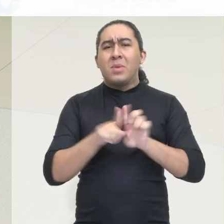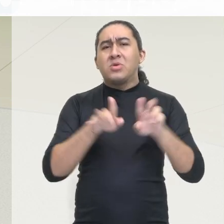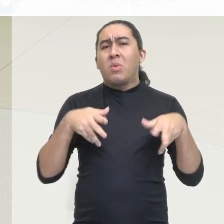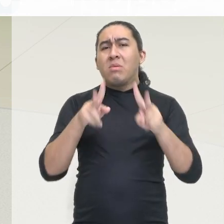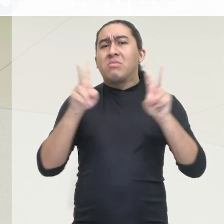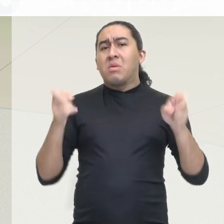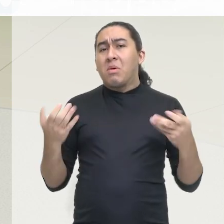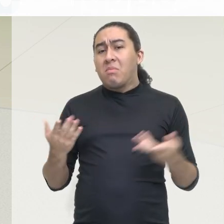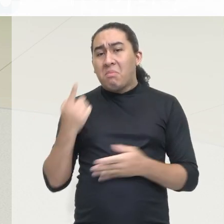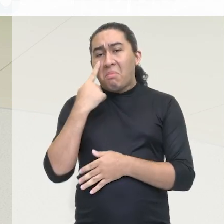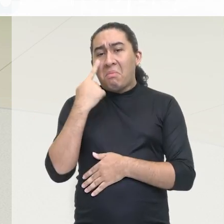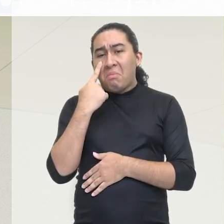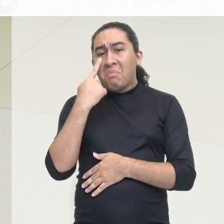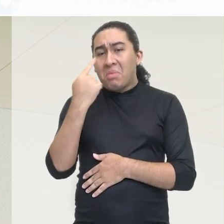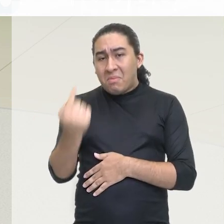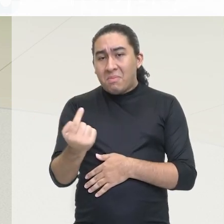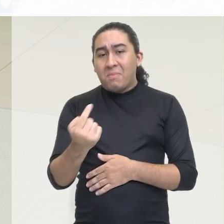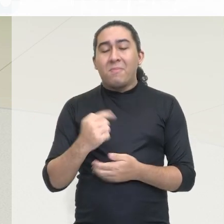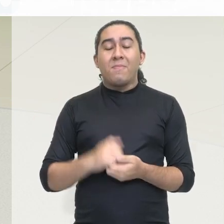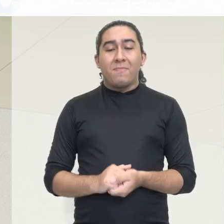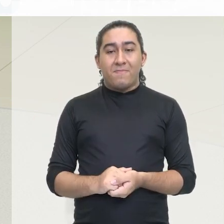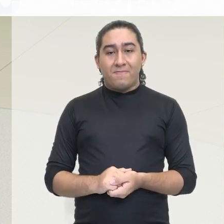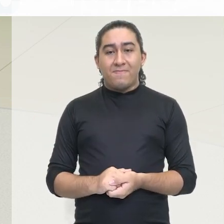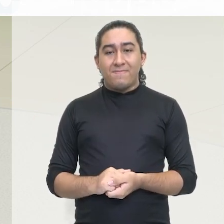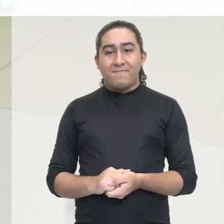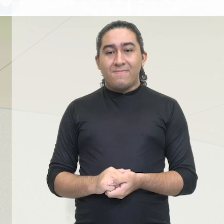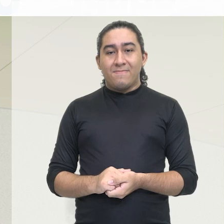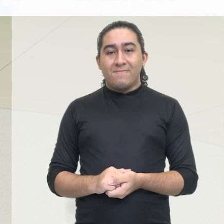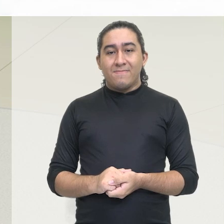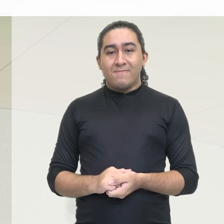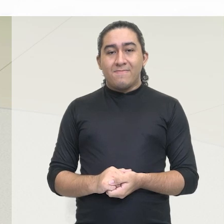hoje, né? Olha só que interessante.